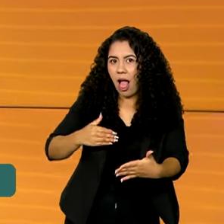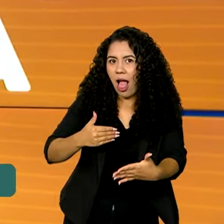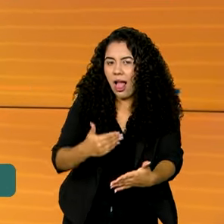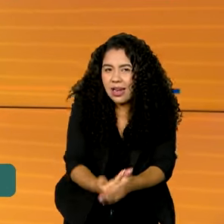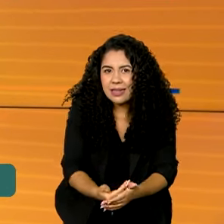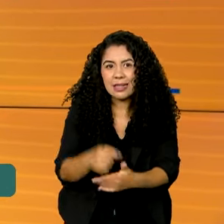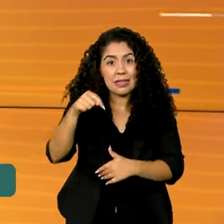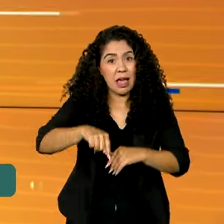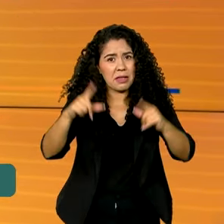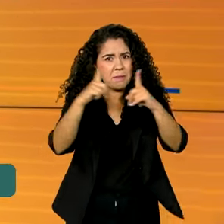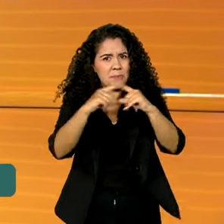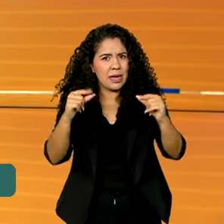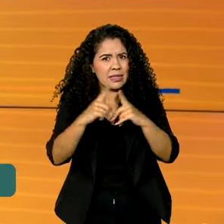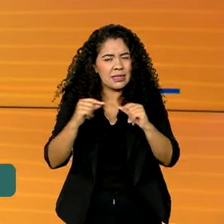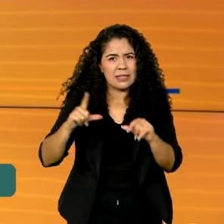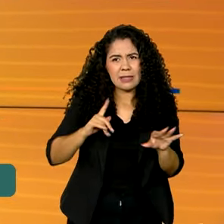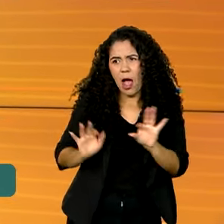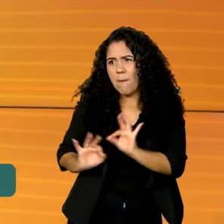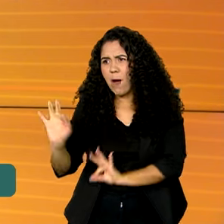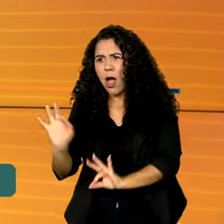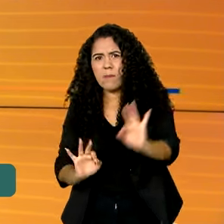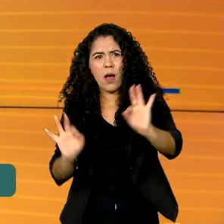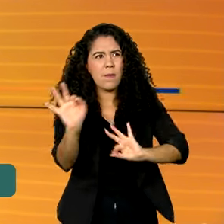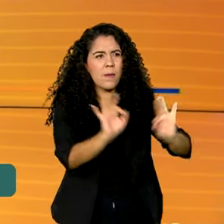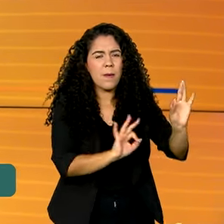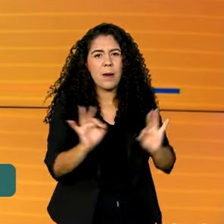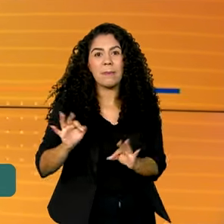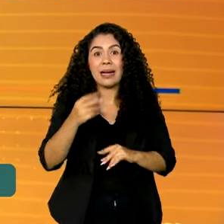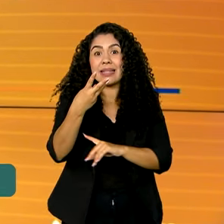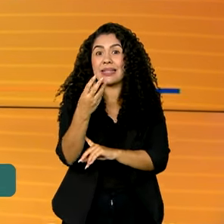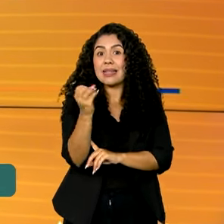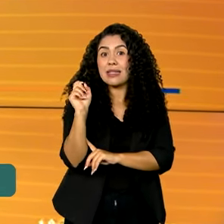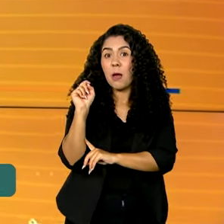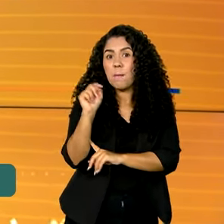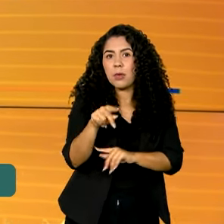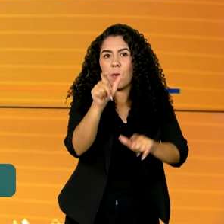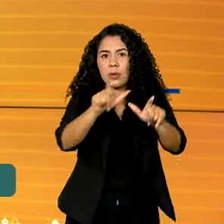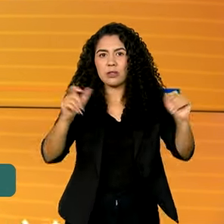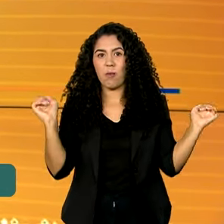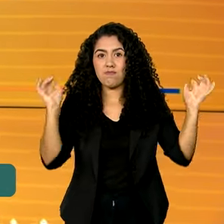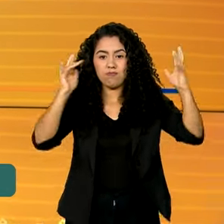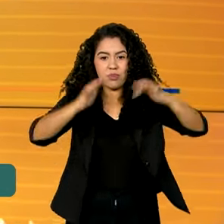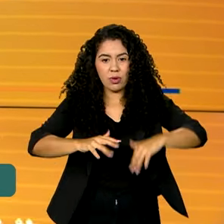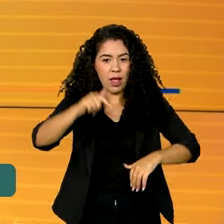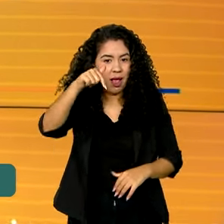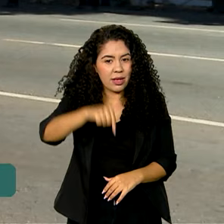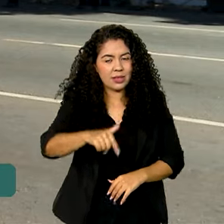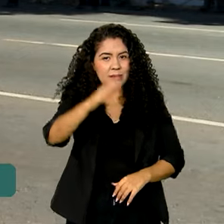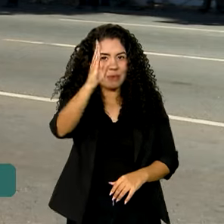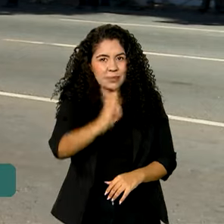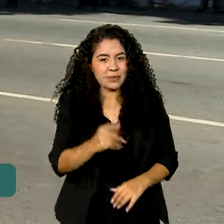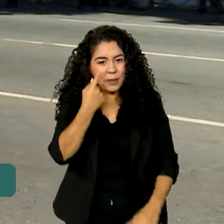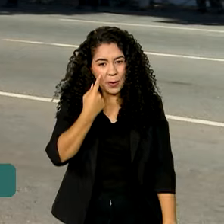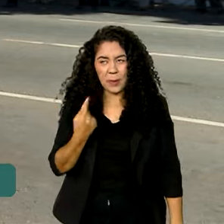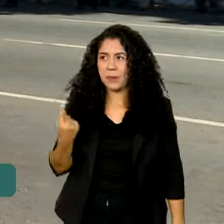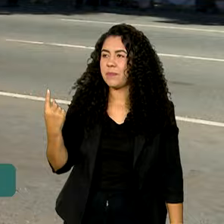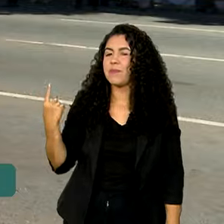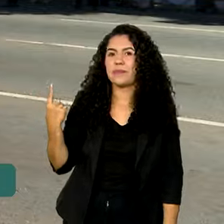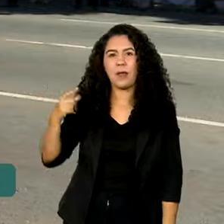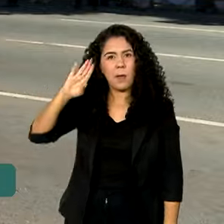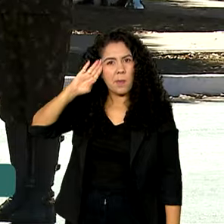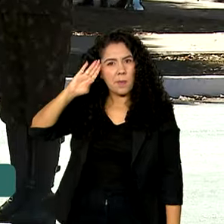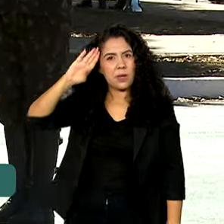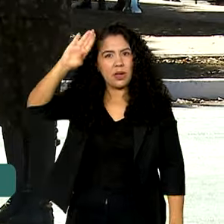para receber cerca de 30 mil pessoas para as comemorações do Dia da Independência. Militares